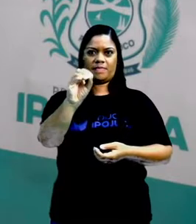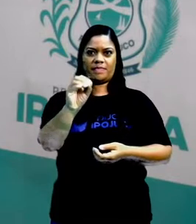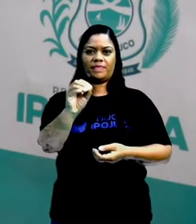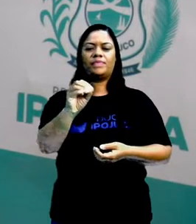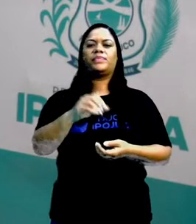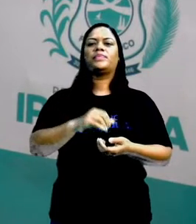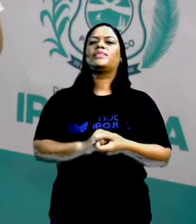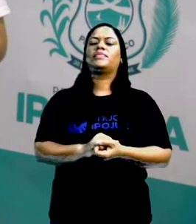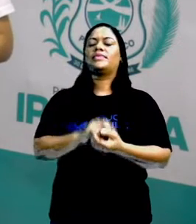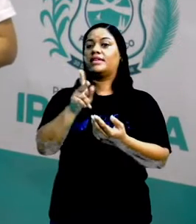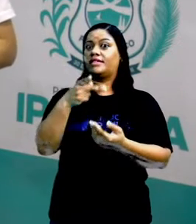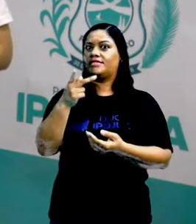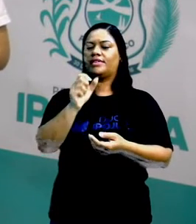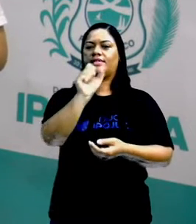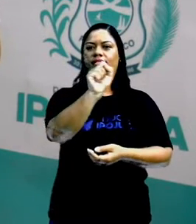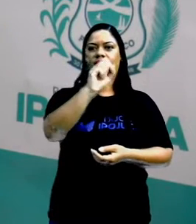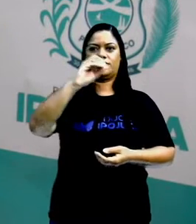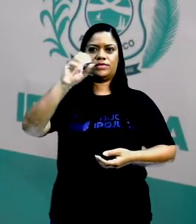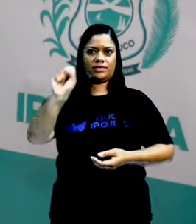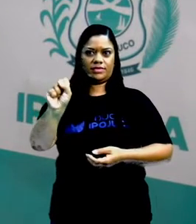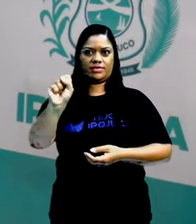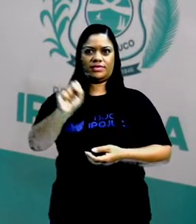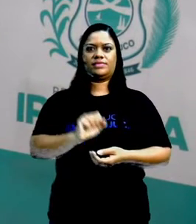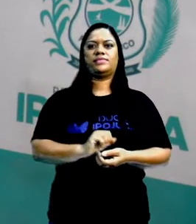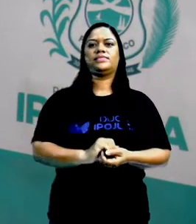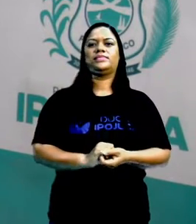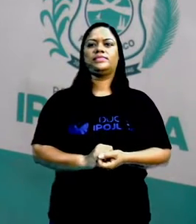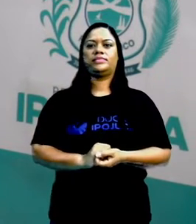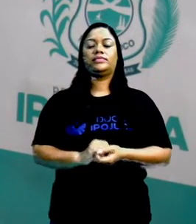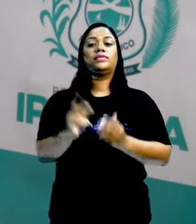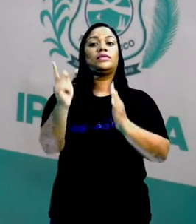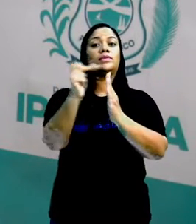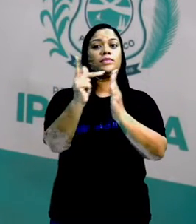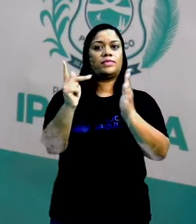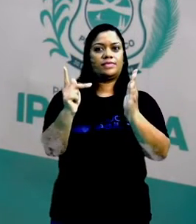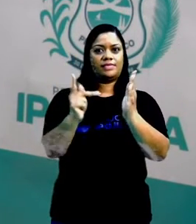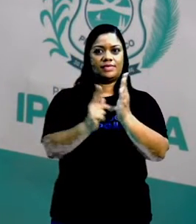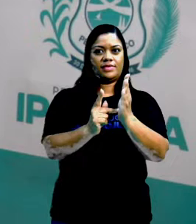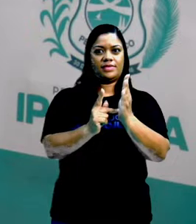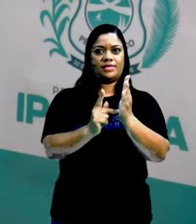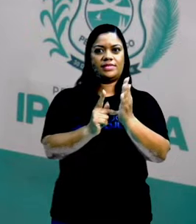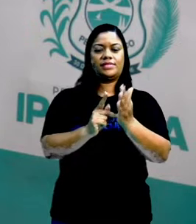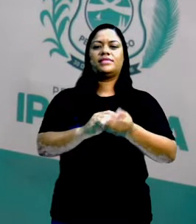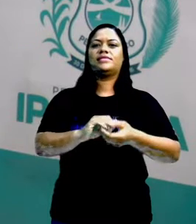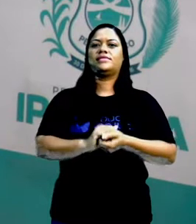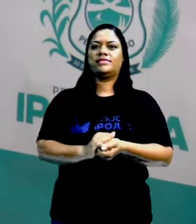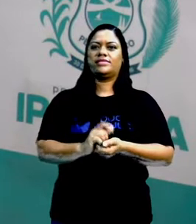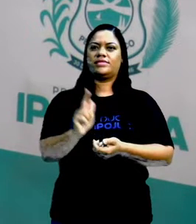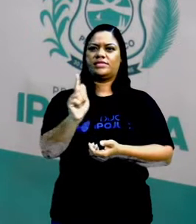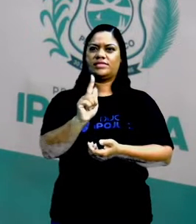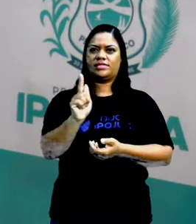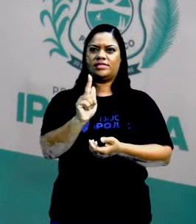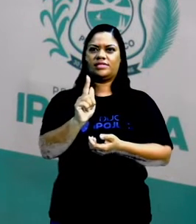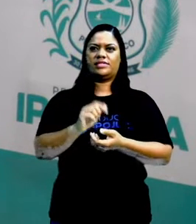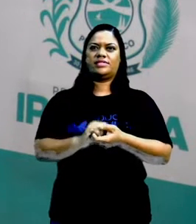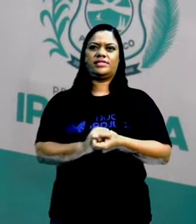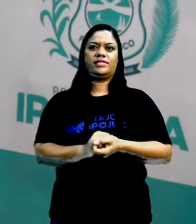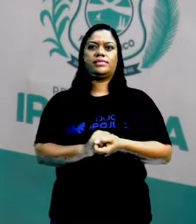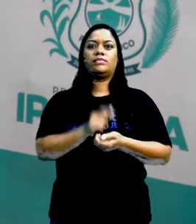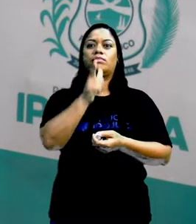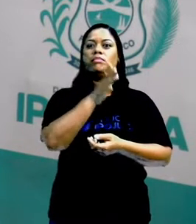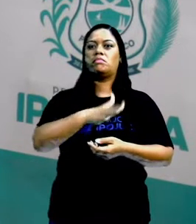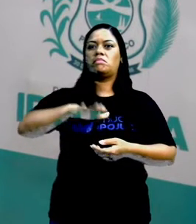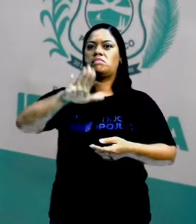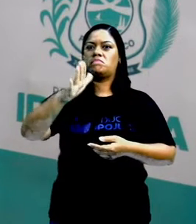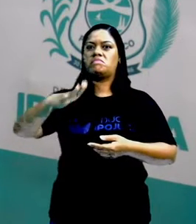seguinte: SOS, o poema é uma garrafa de um náufrago lançada